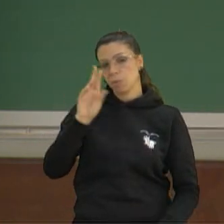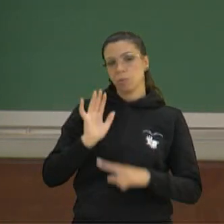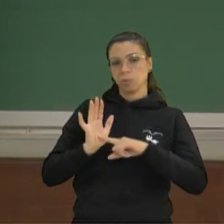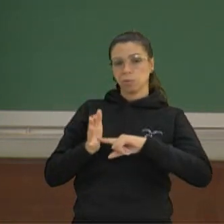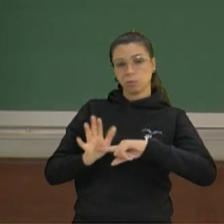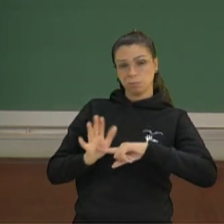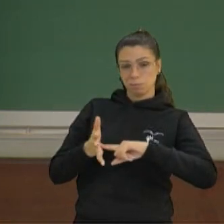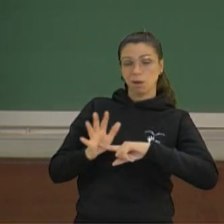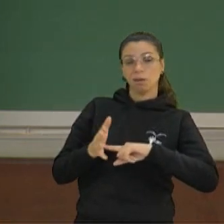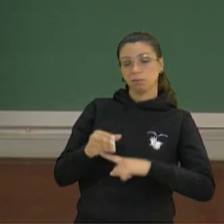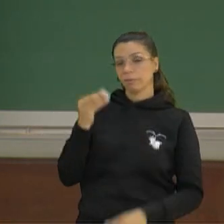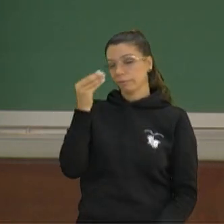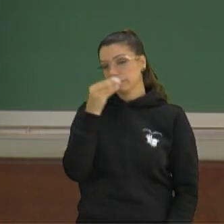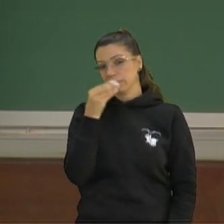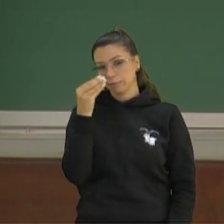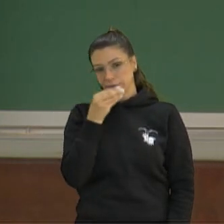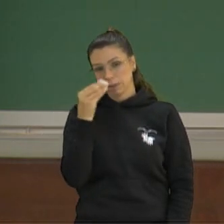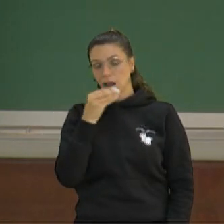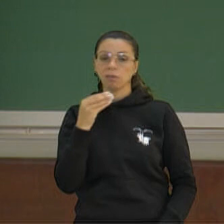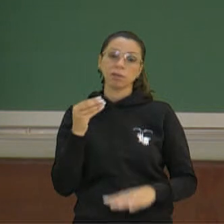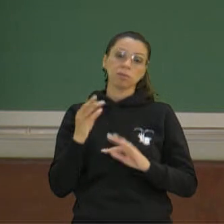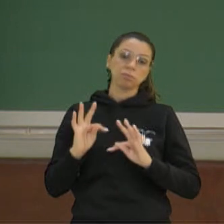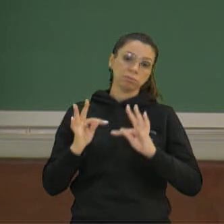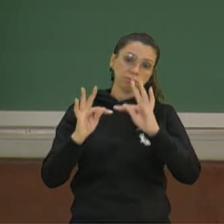ali, né, no uso das tecnologias.